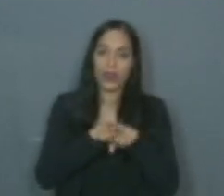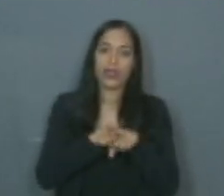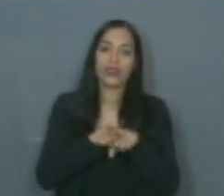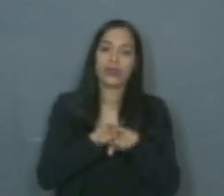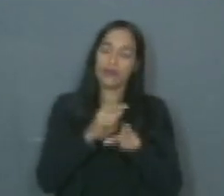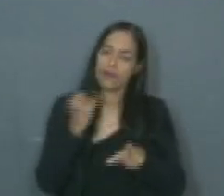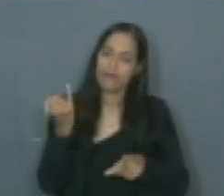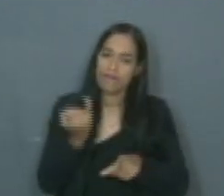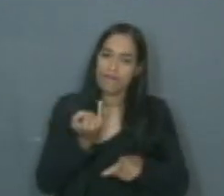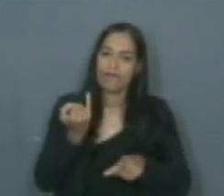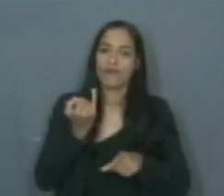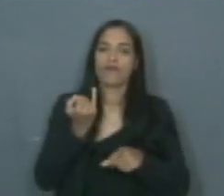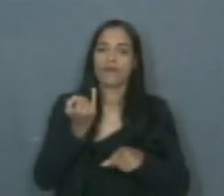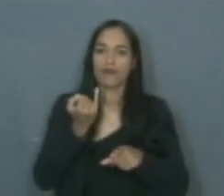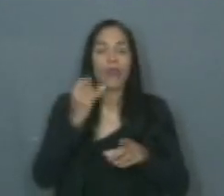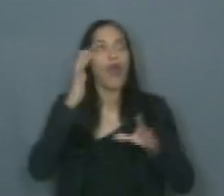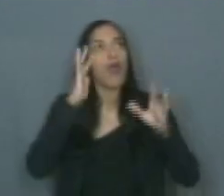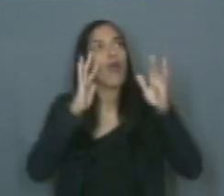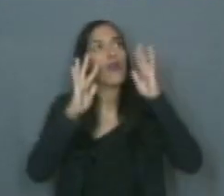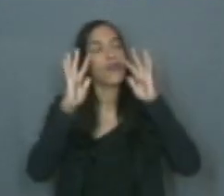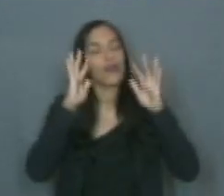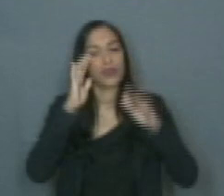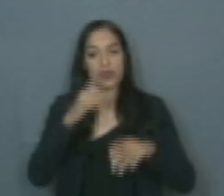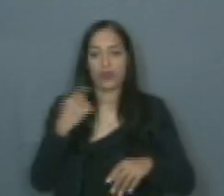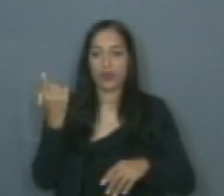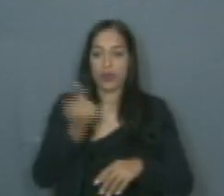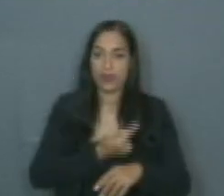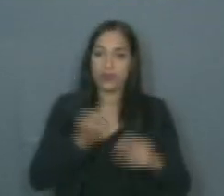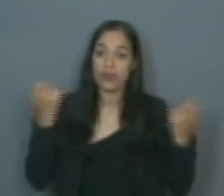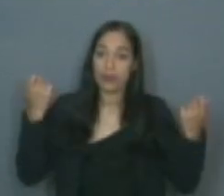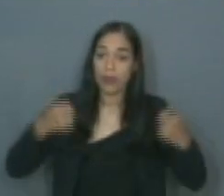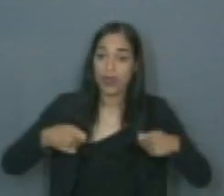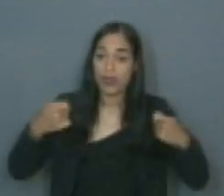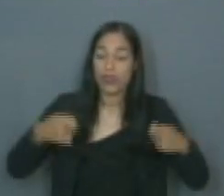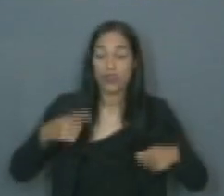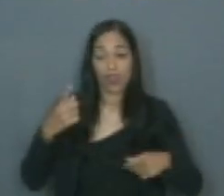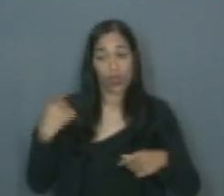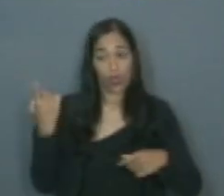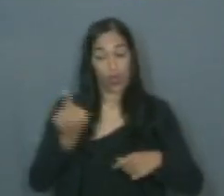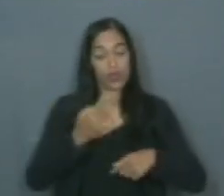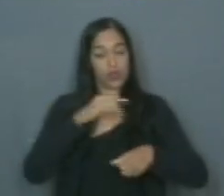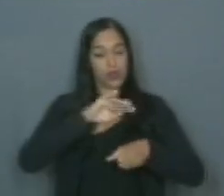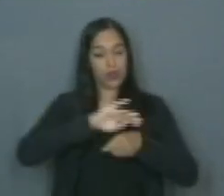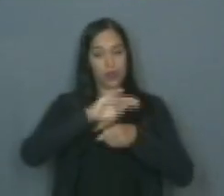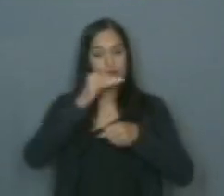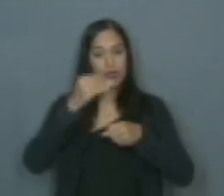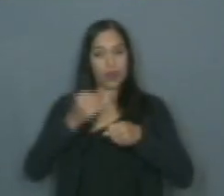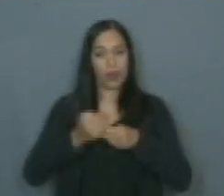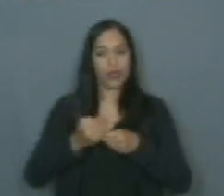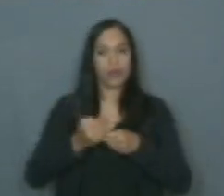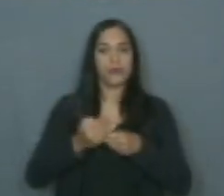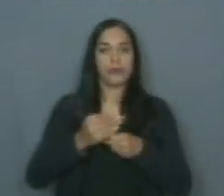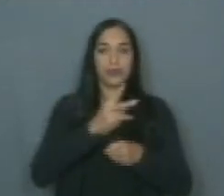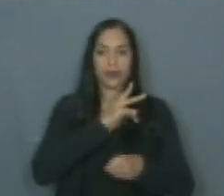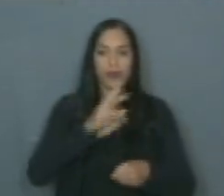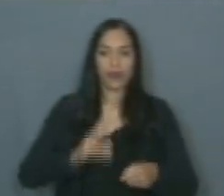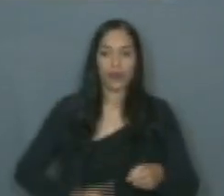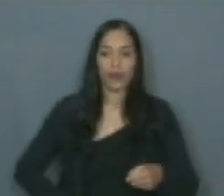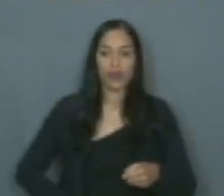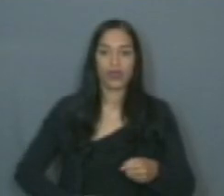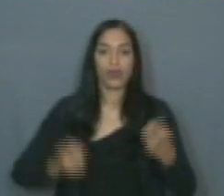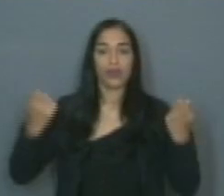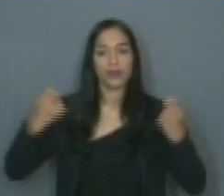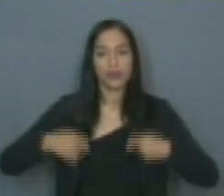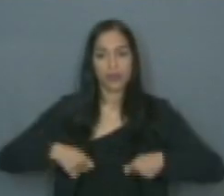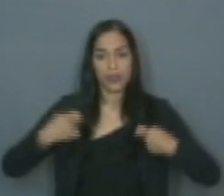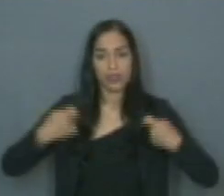importante, muito séria, uma reflexão que a gente deve, enquanto poder, fazer, enquanto colegas vereadores. Eu acho